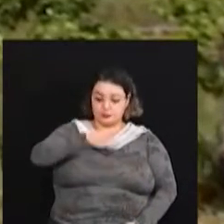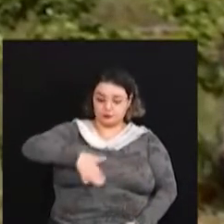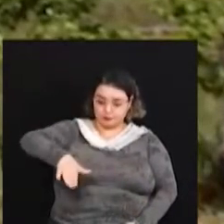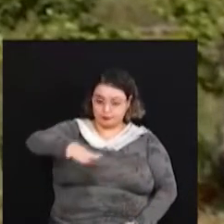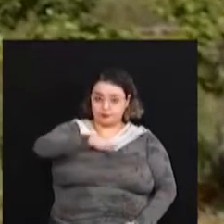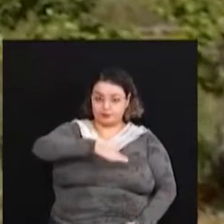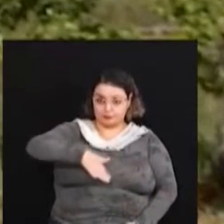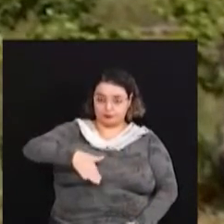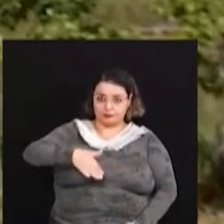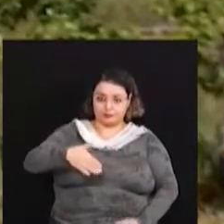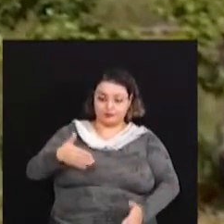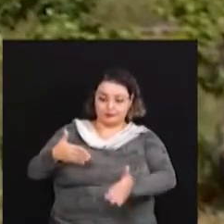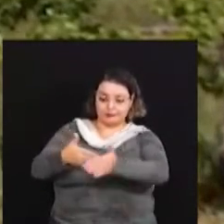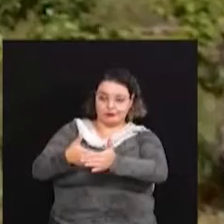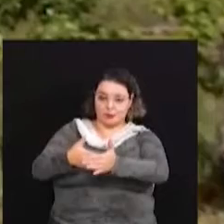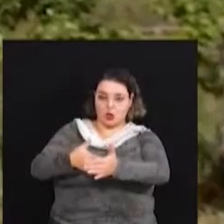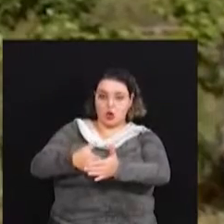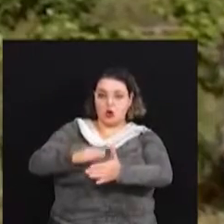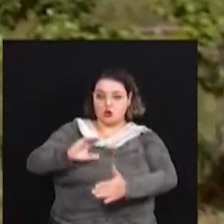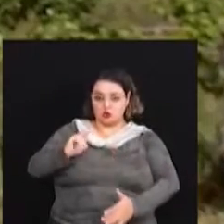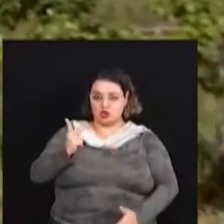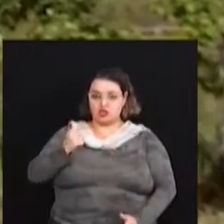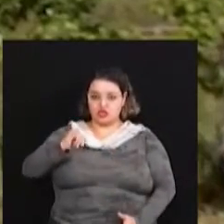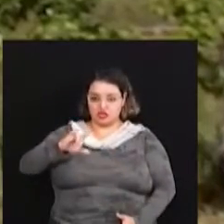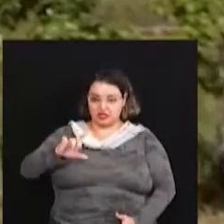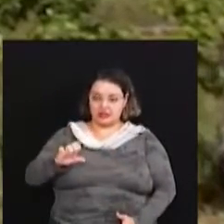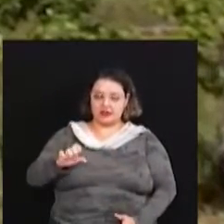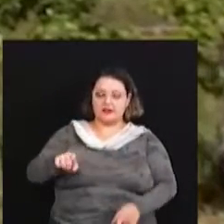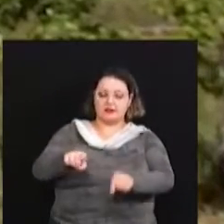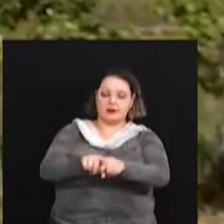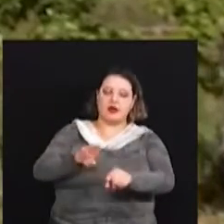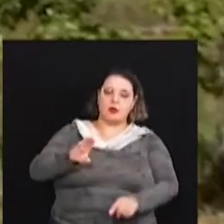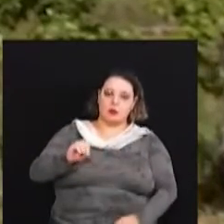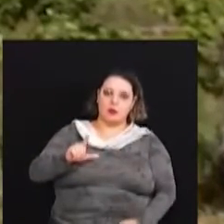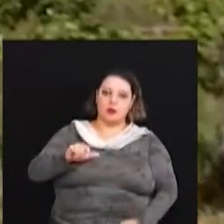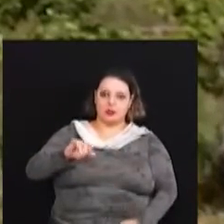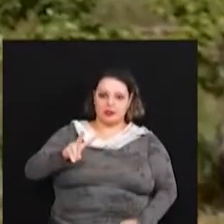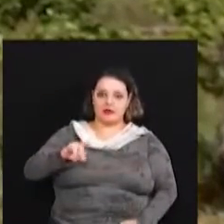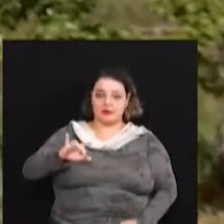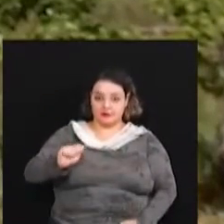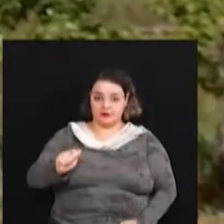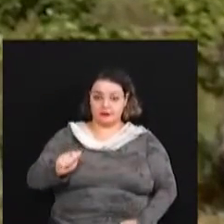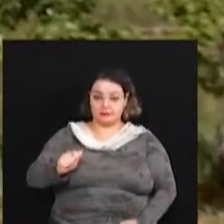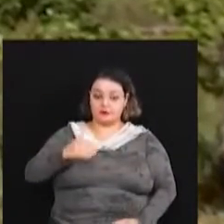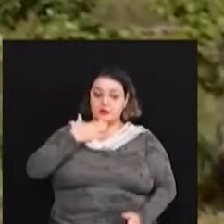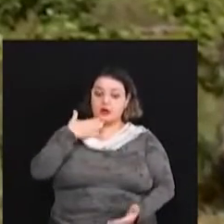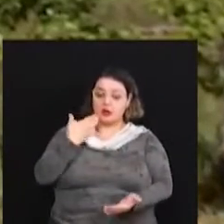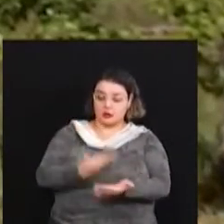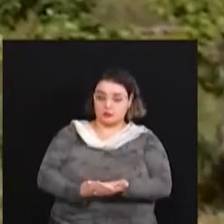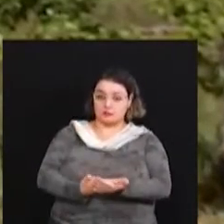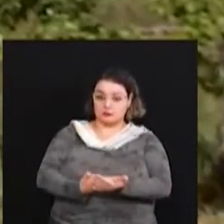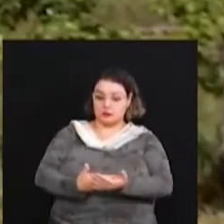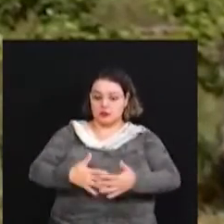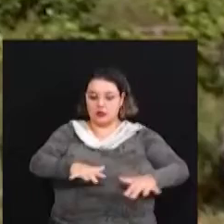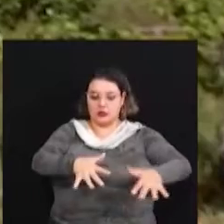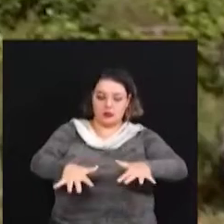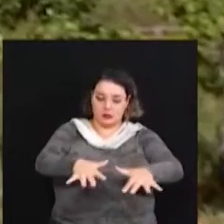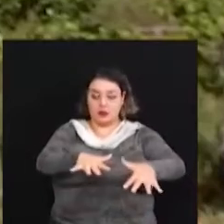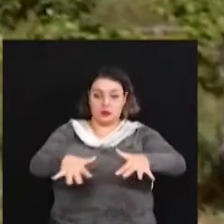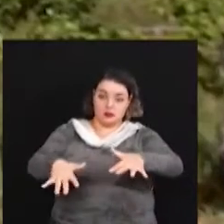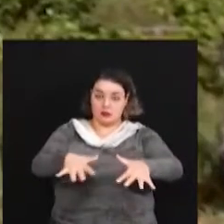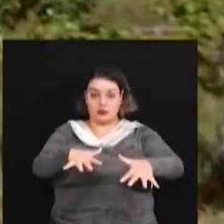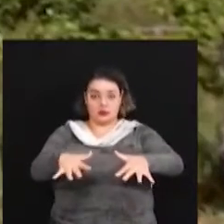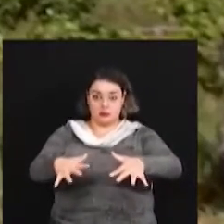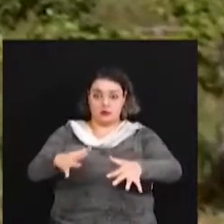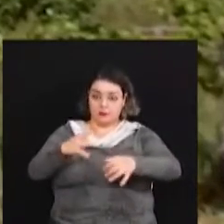área próxima à fronteira com Chile e a Bolívia. Mas o que causou muita surpresa foi que o tremor, que foi considerado